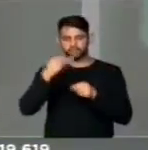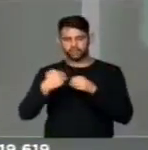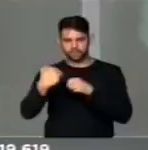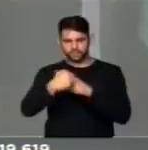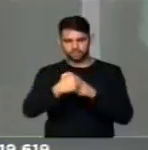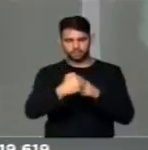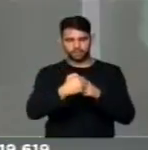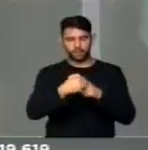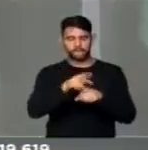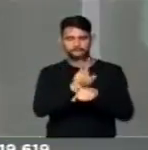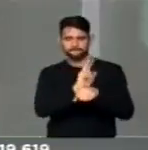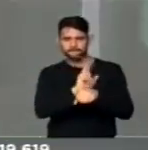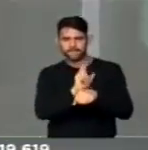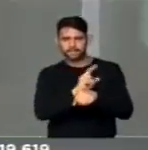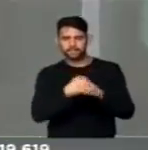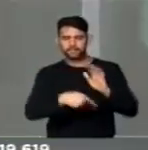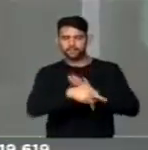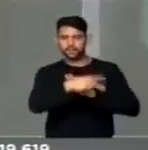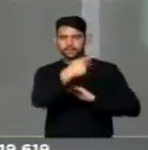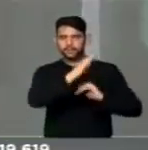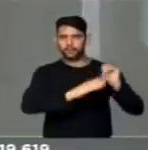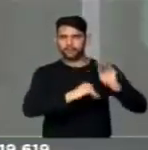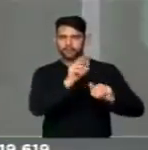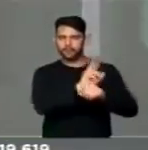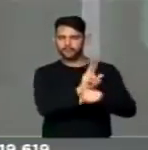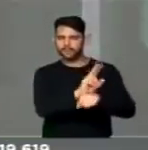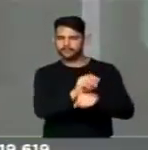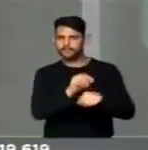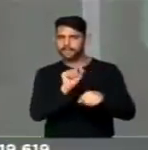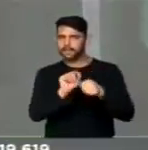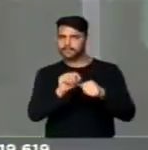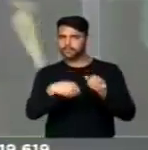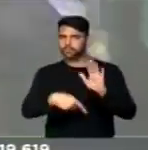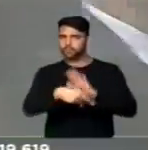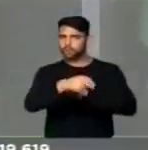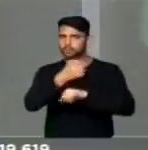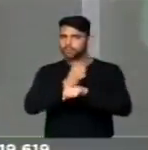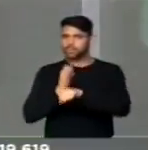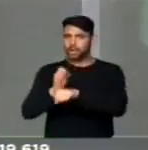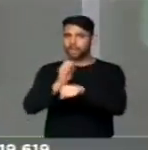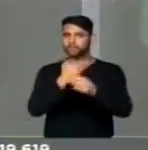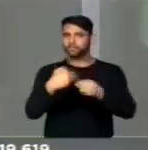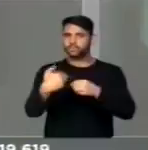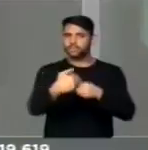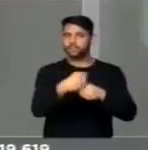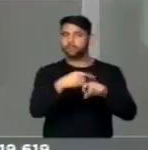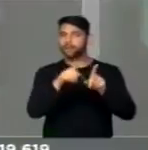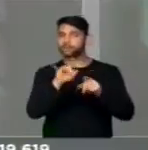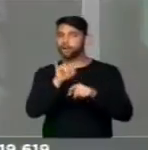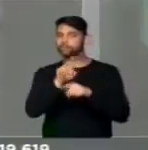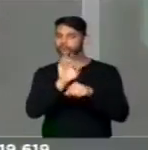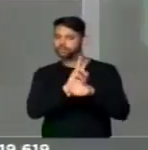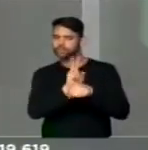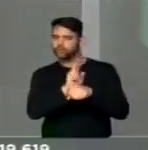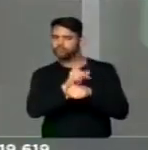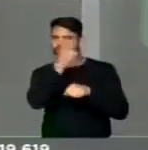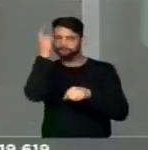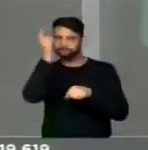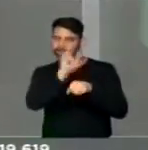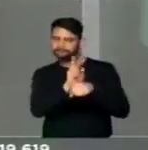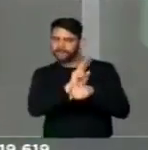municípios é fiscalizado por esses profissionais do Estado. Mas o auditor não atua apenas nas auditorias